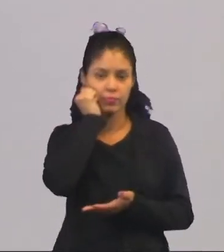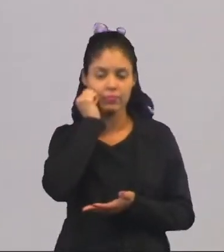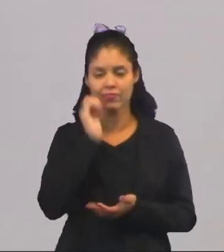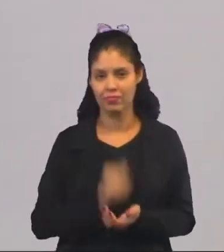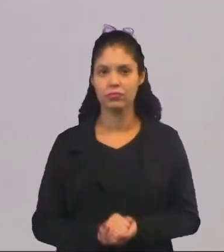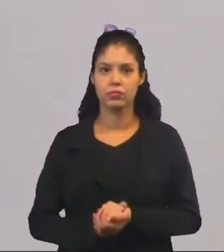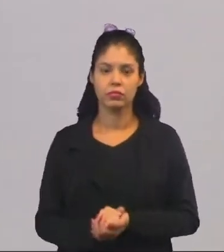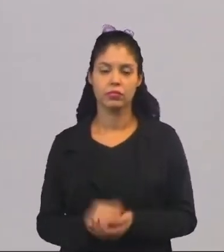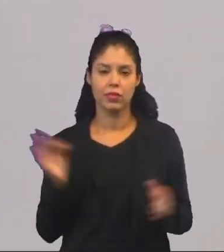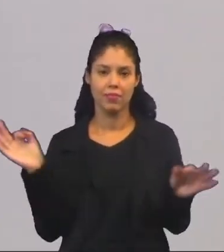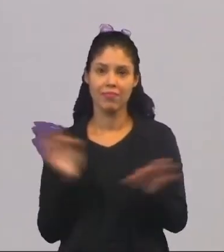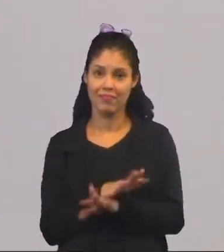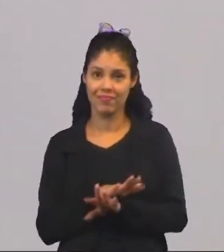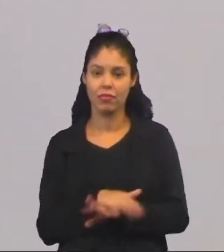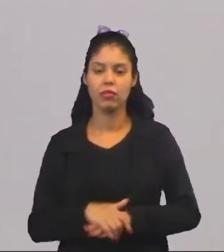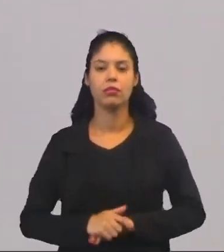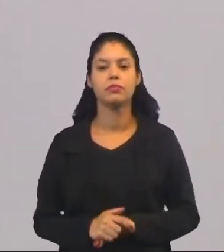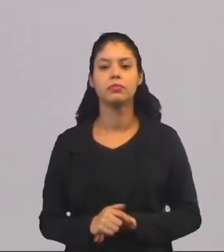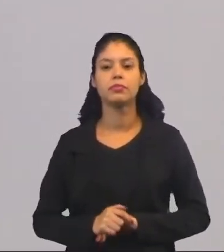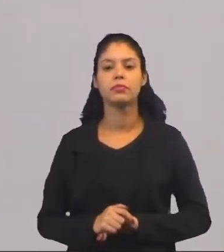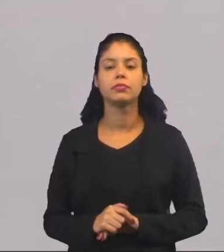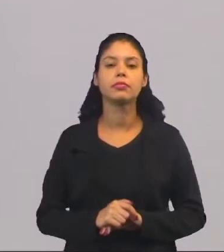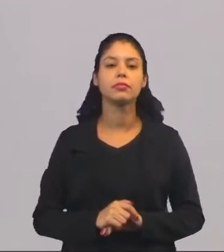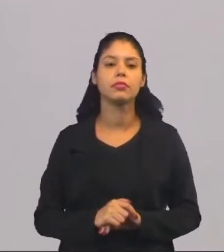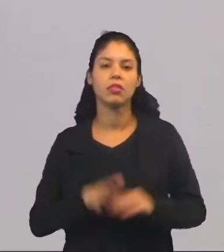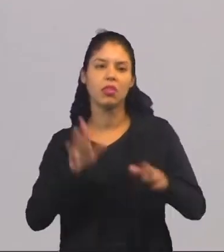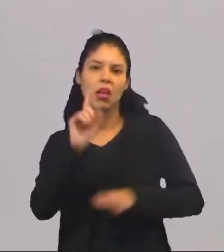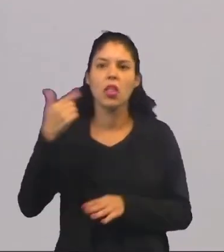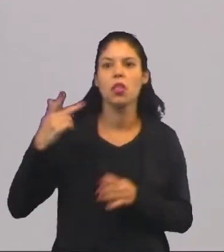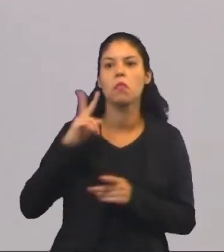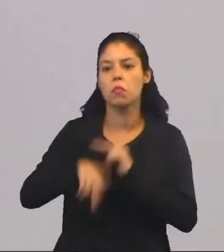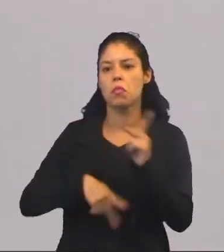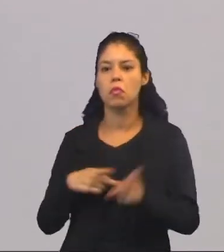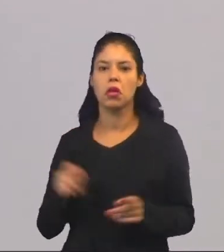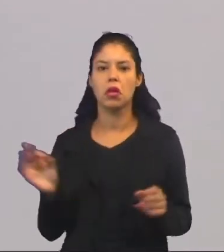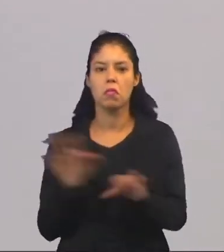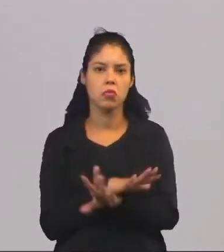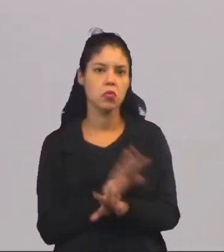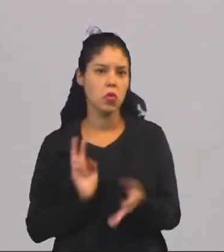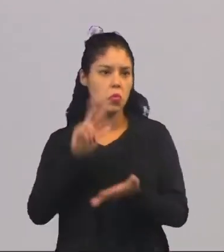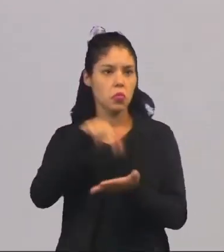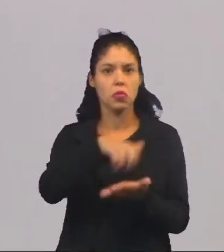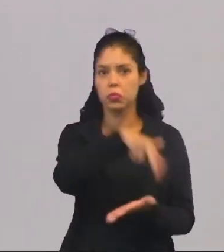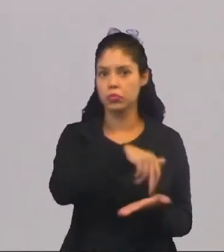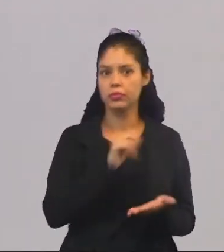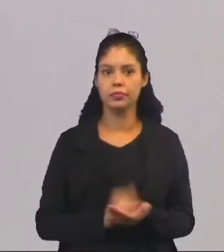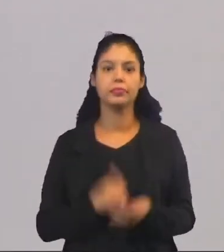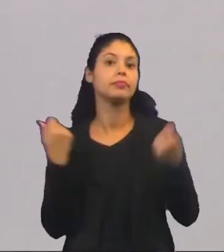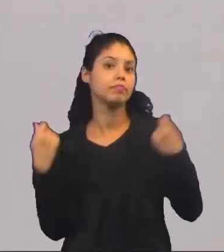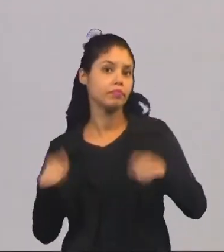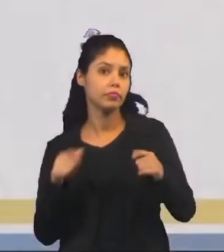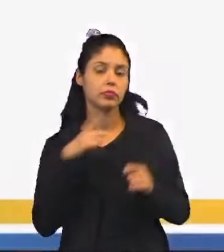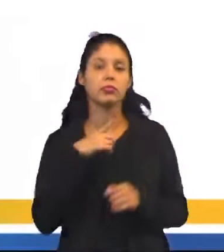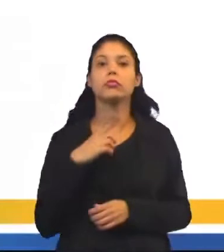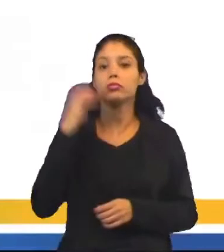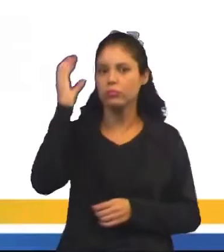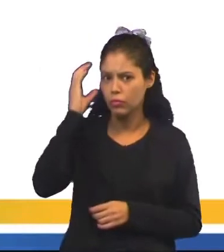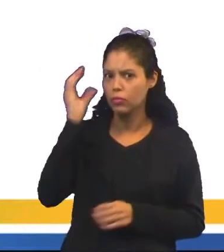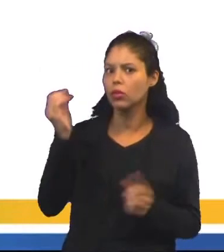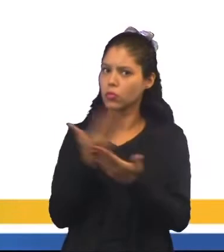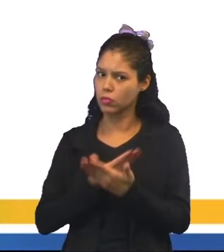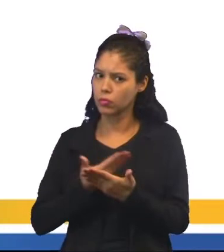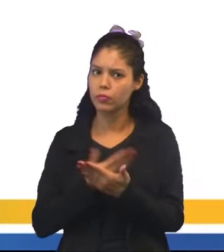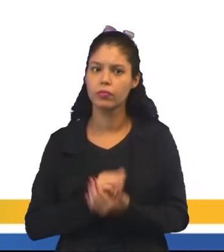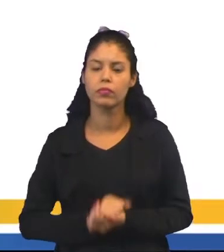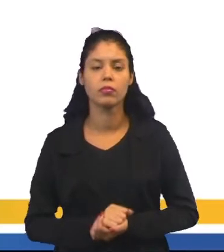A prática fica inviável, né? Então, acaba ficando, aquele povo está vandalizando, está pulando de não sei o que. Tem que ter esse certo cuidado. Então,